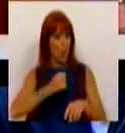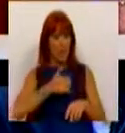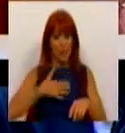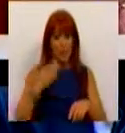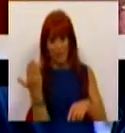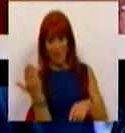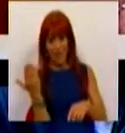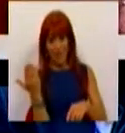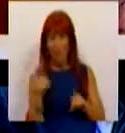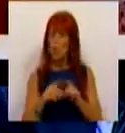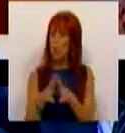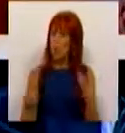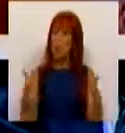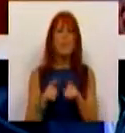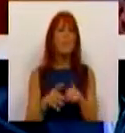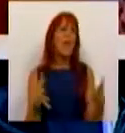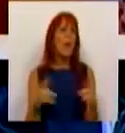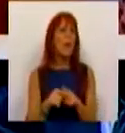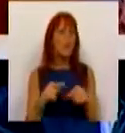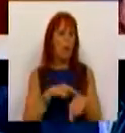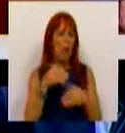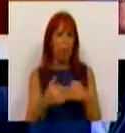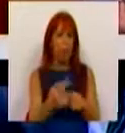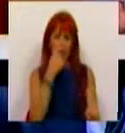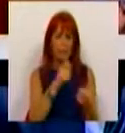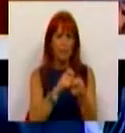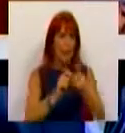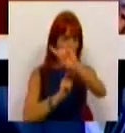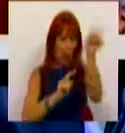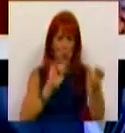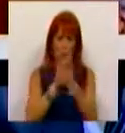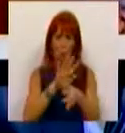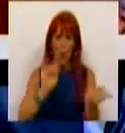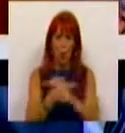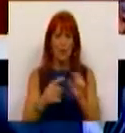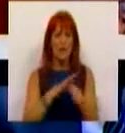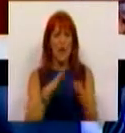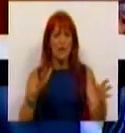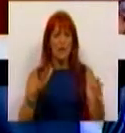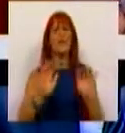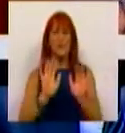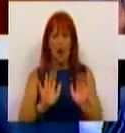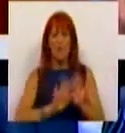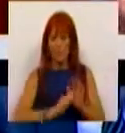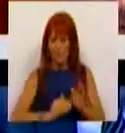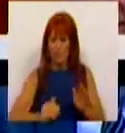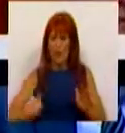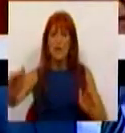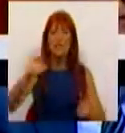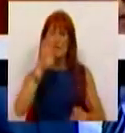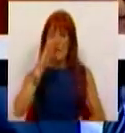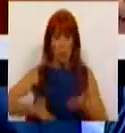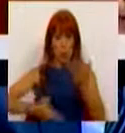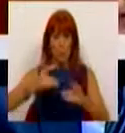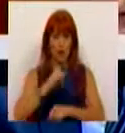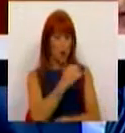empresas têm de que o crescimento não é um crescimento de curto prazo, pelo contrário, é um crescimento que veio para ficar. Se nós